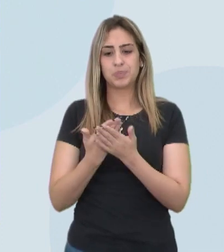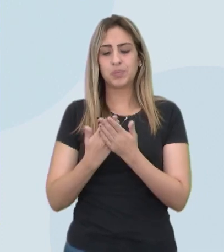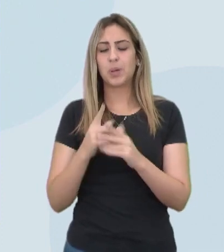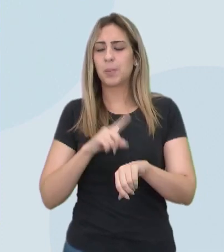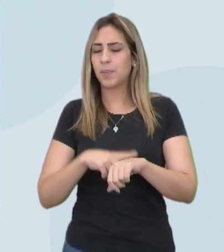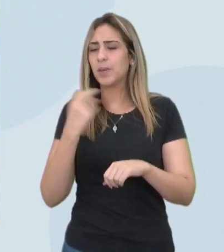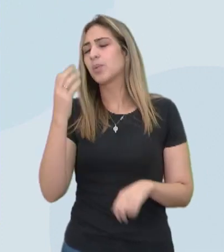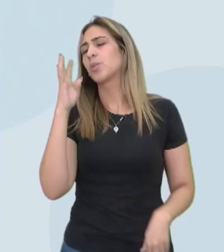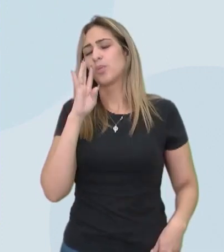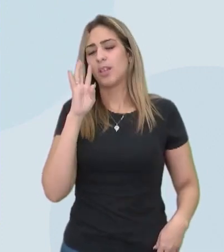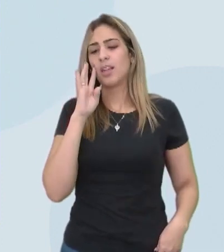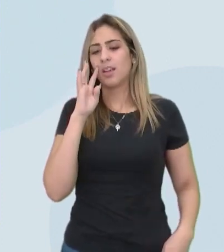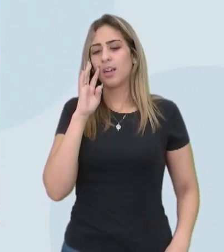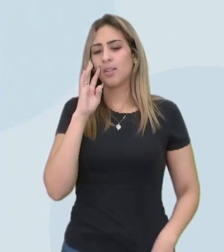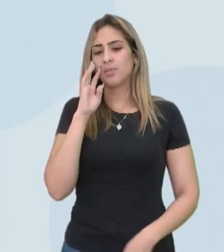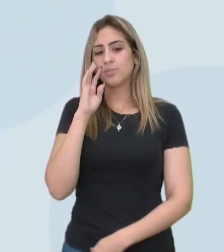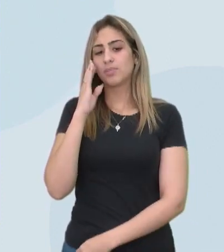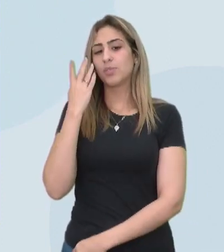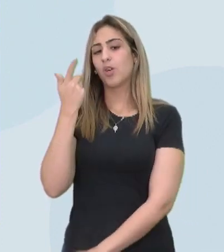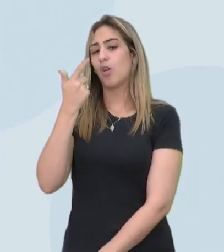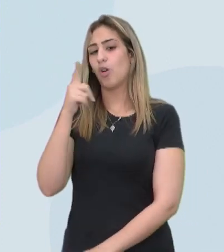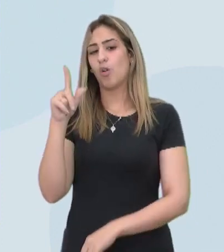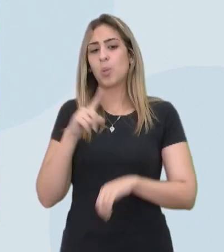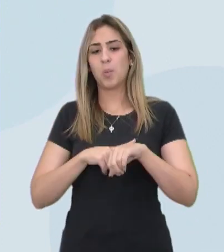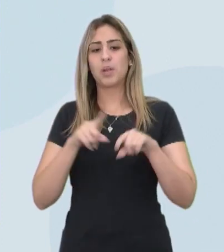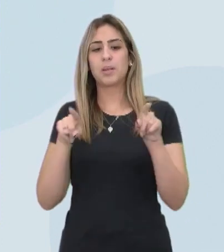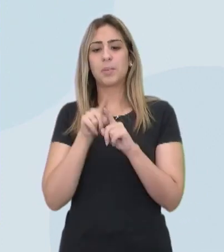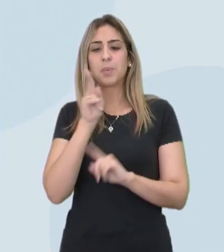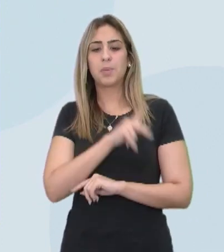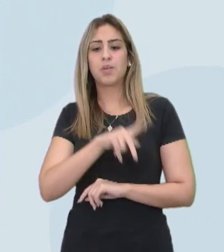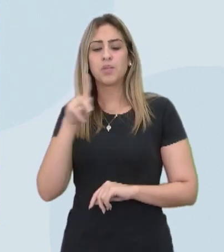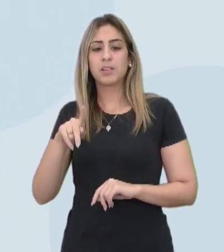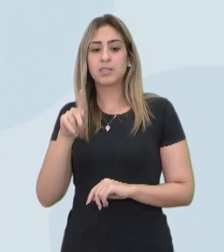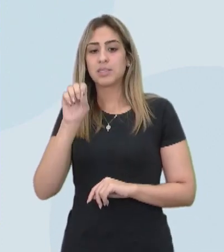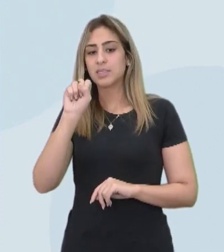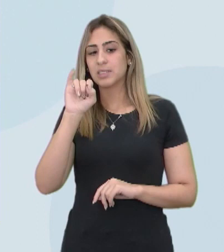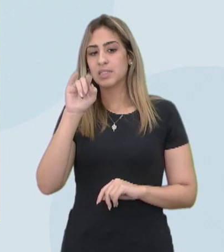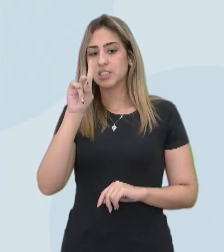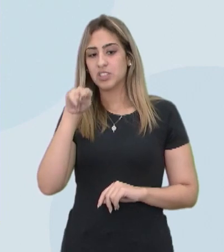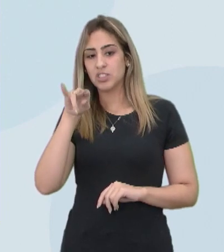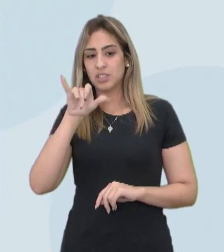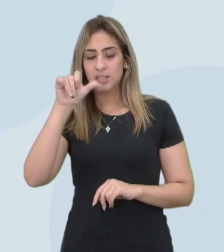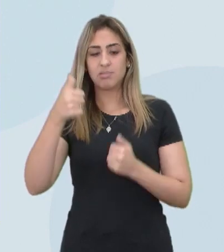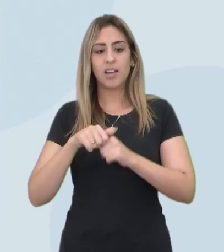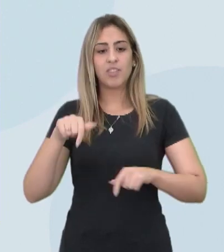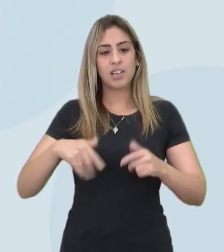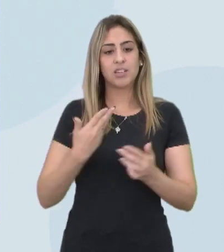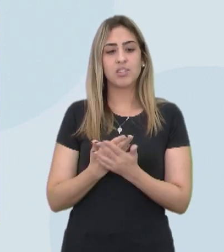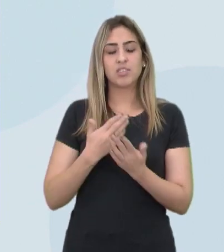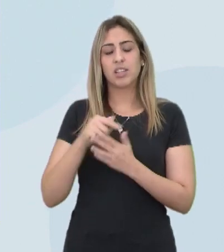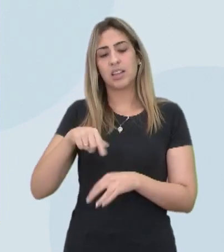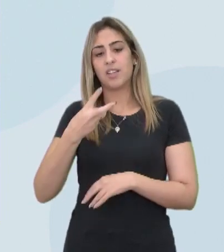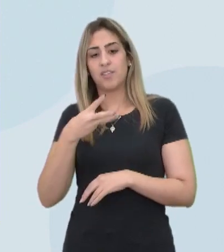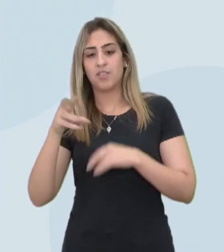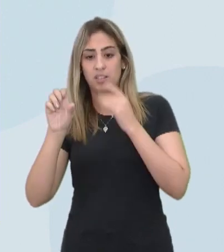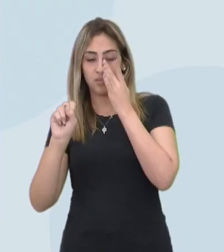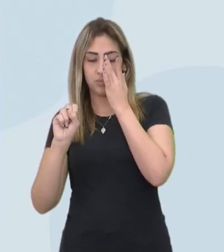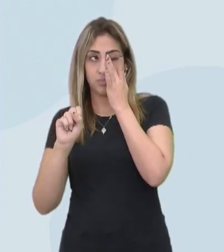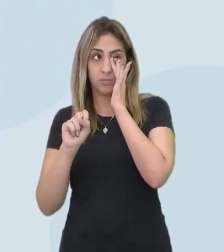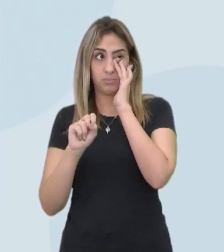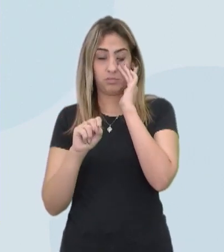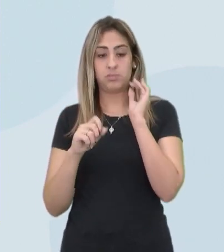momento muito bacana. Outro momento, quando o professor Sidney esteve aqui na escola, ou na IFAP, eu falo